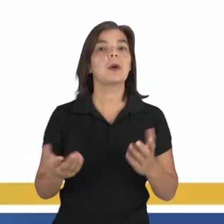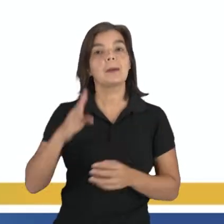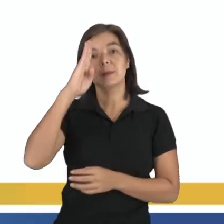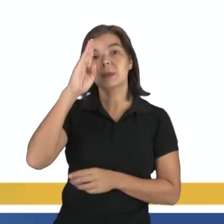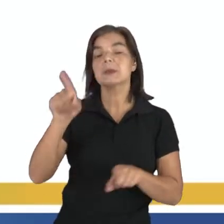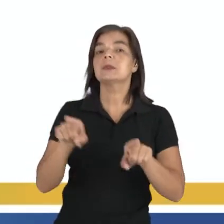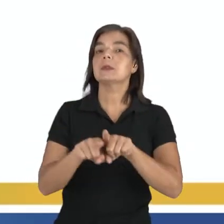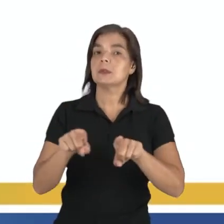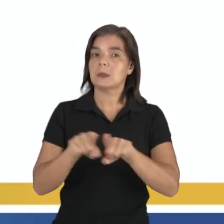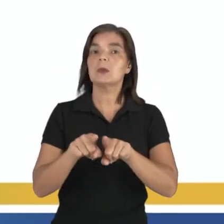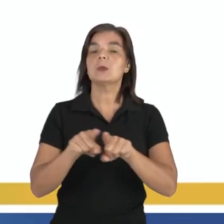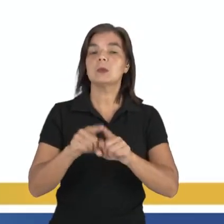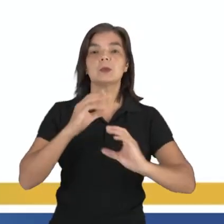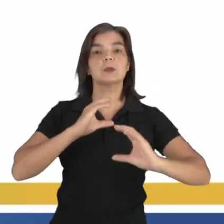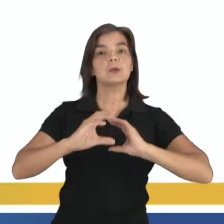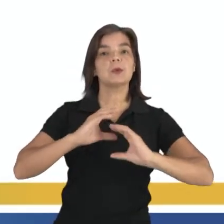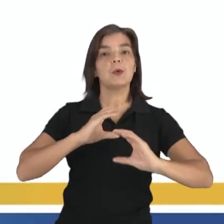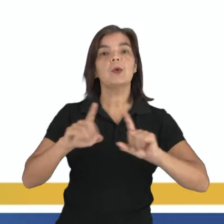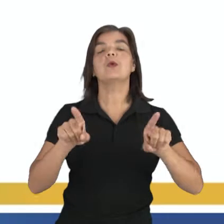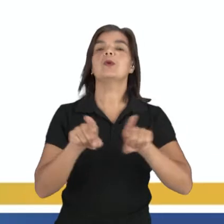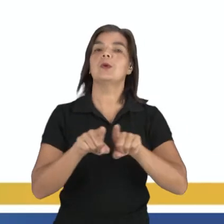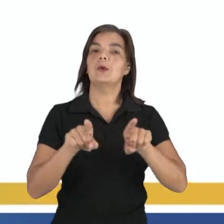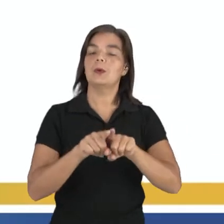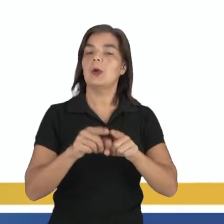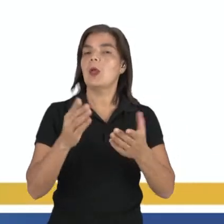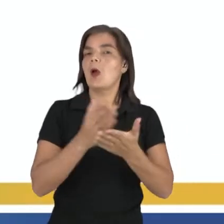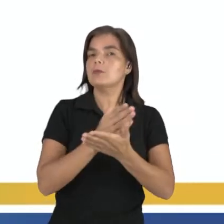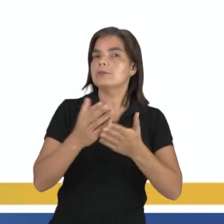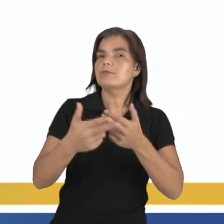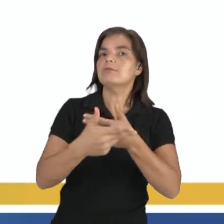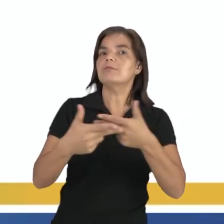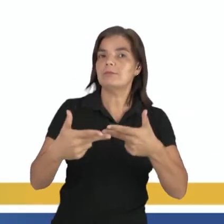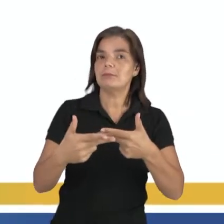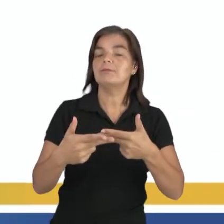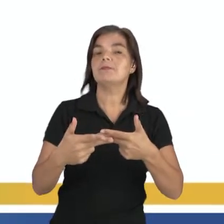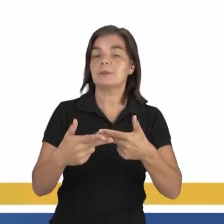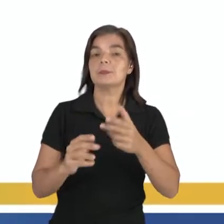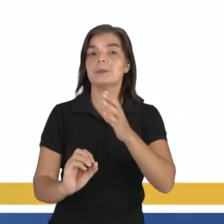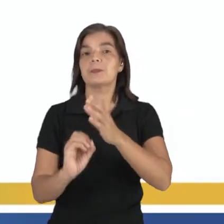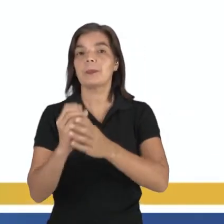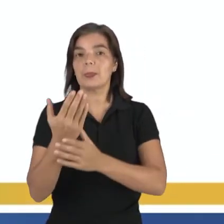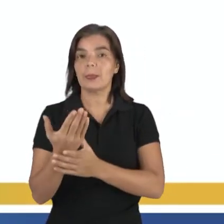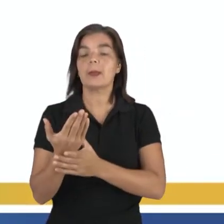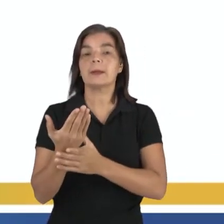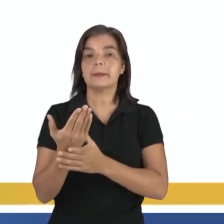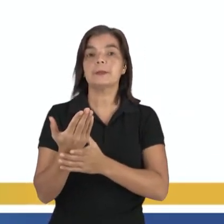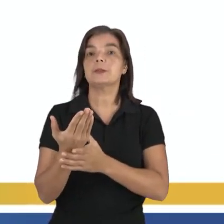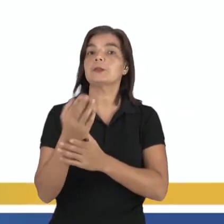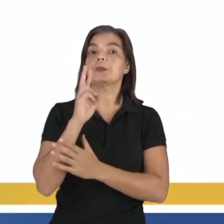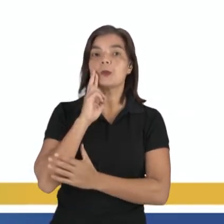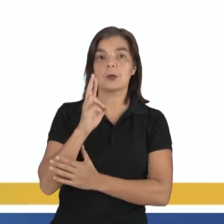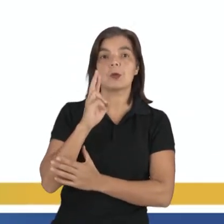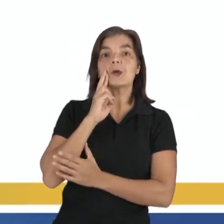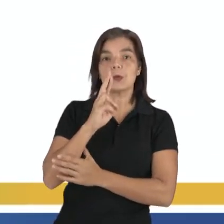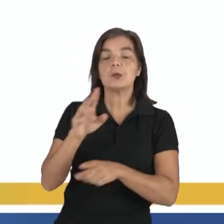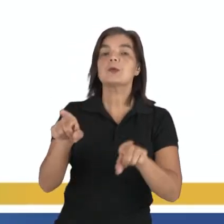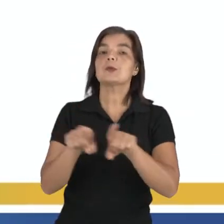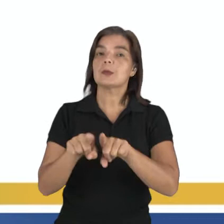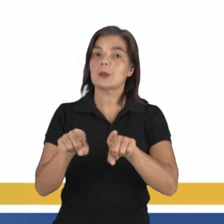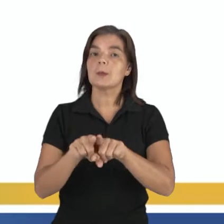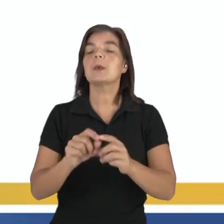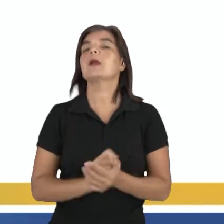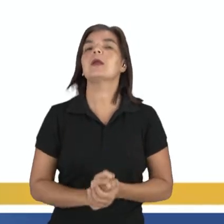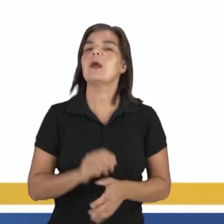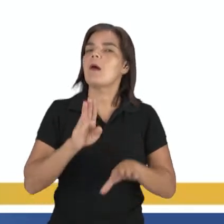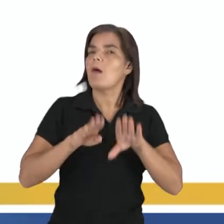e principalmente nos meios de comunicação, em ocasiões em que ocorrem manifestações,